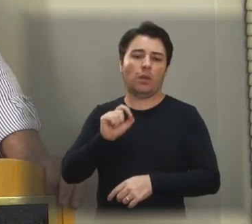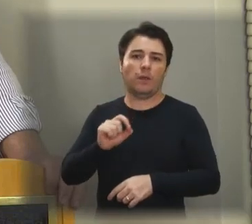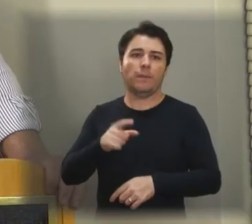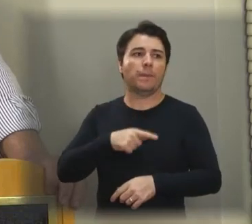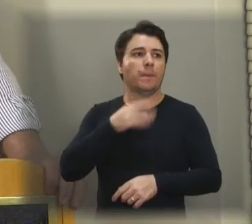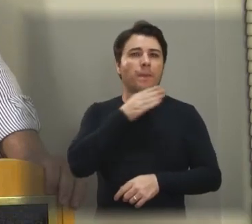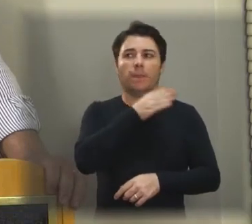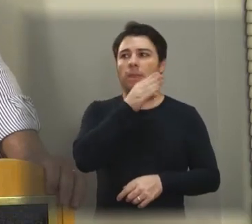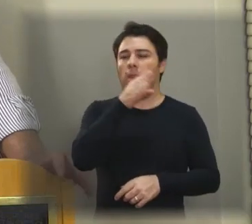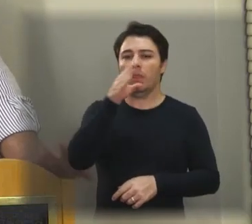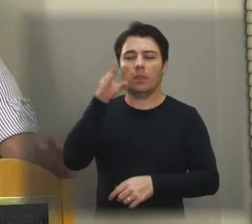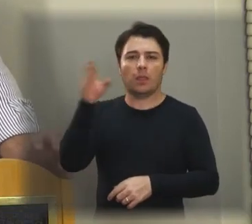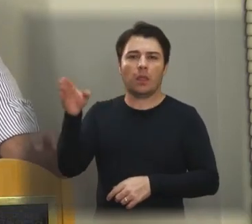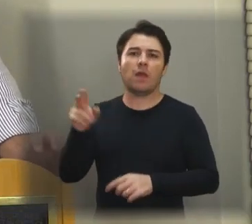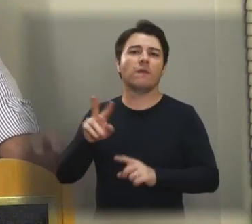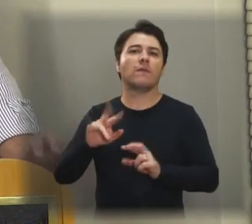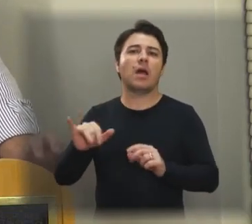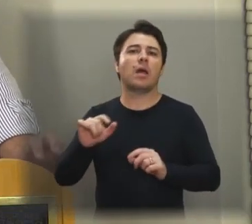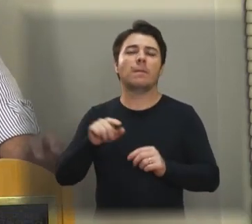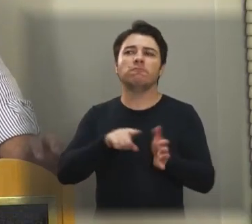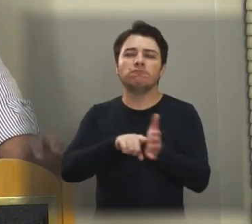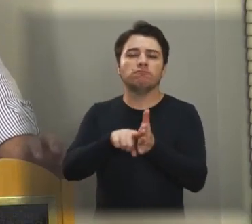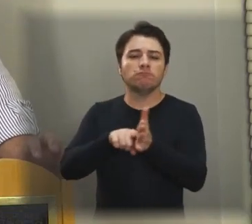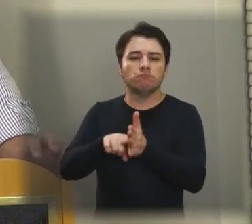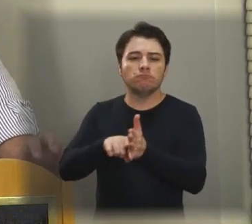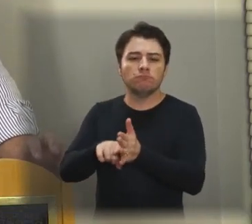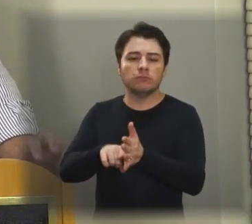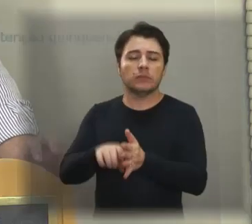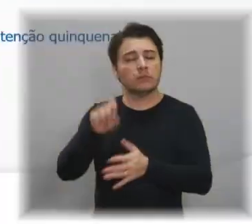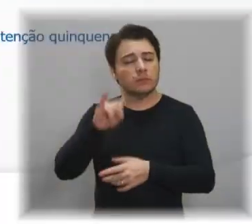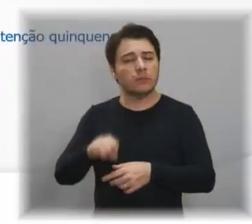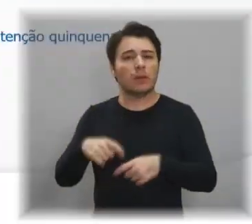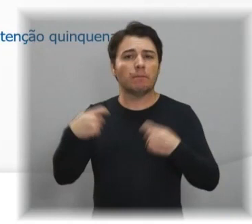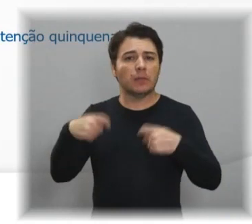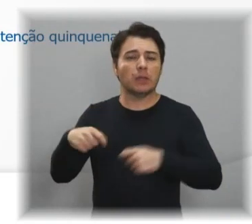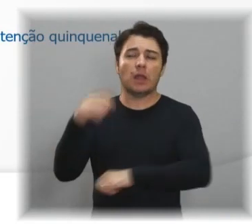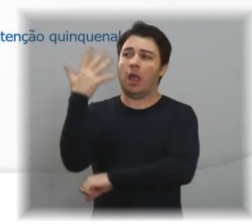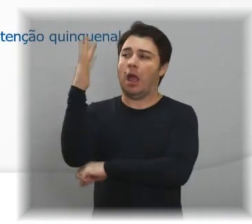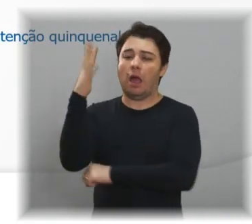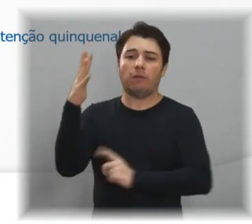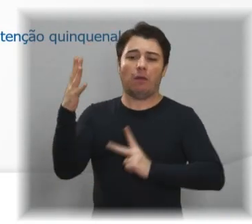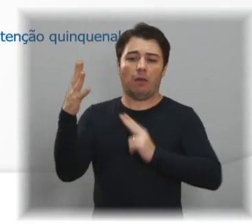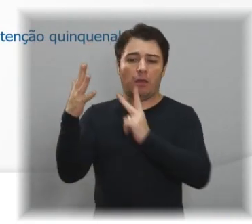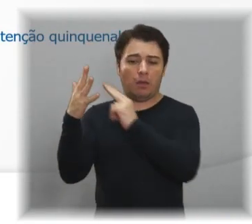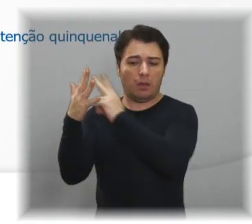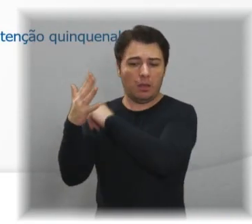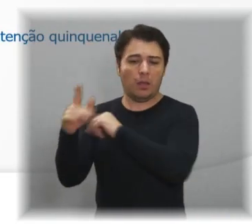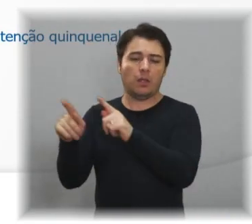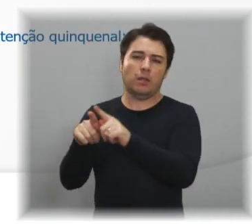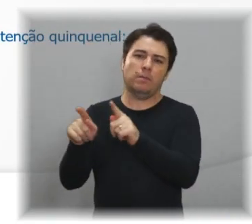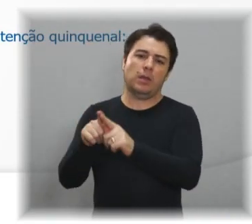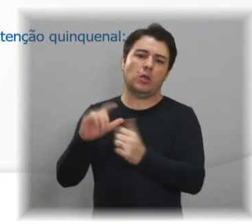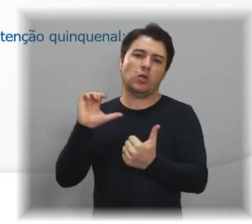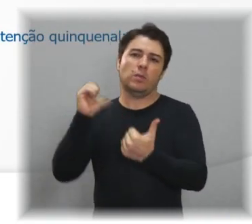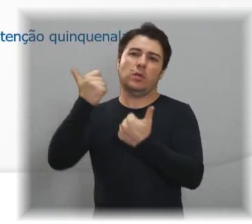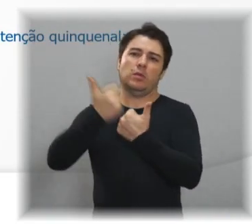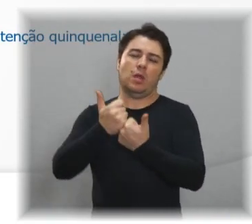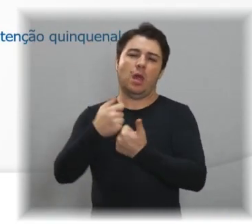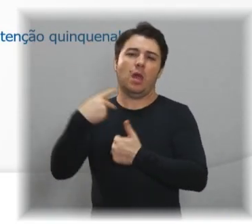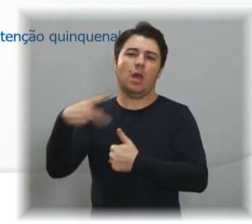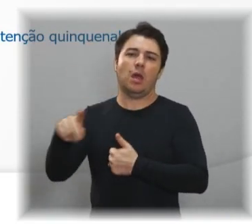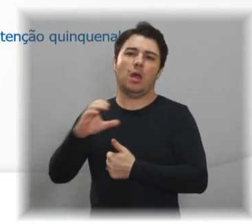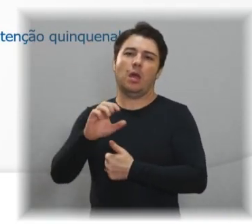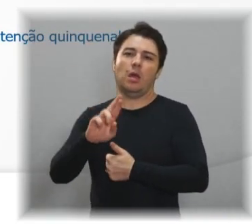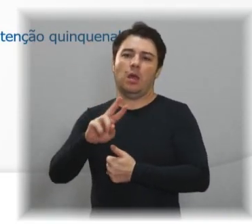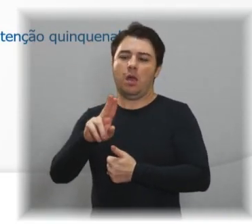ano a gente possa 100% alimentadores para identificar a necessidade de poda de árvore submissão de cruzetas a